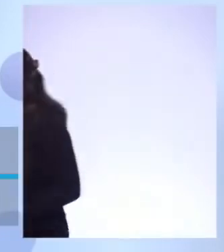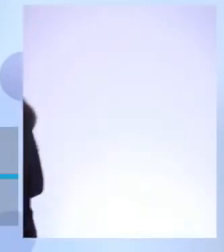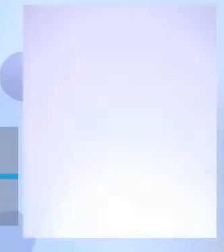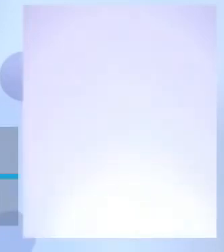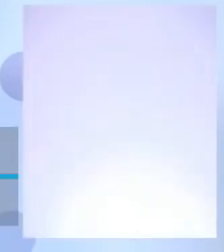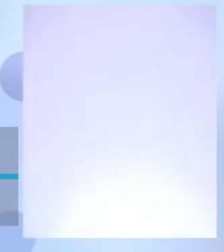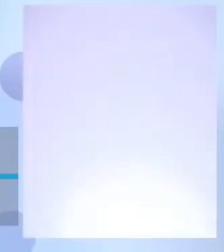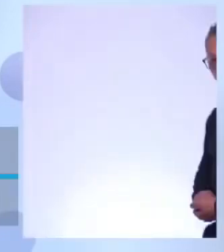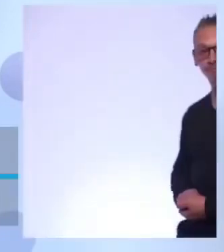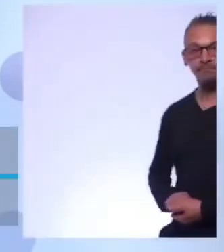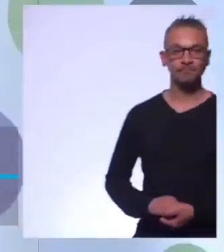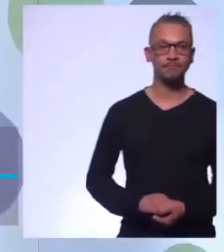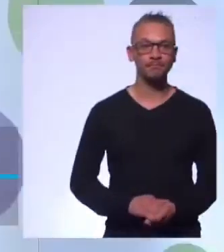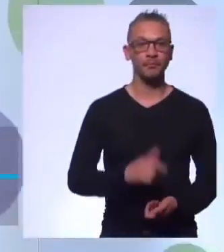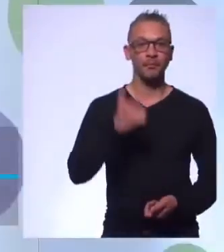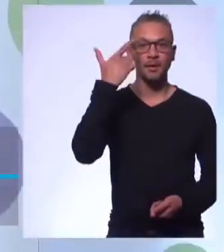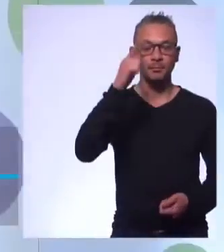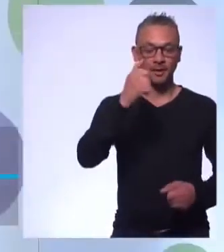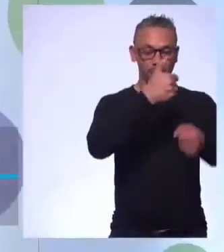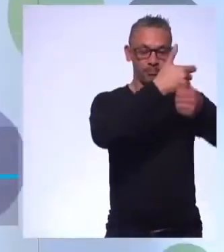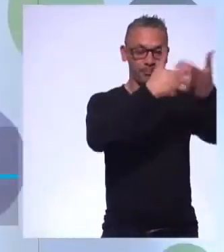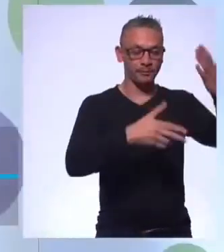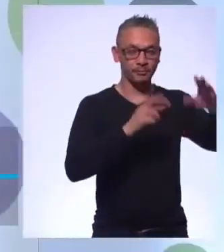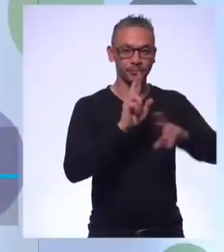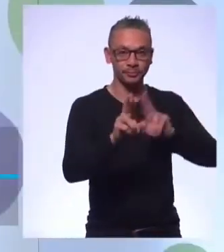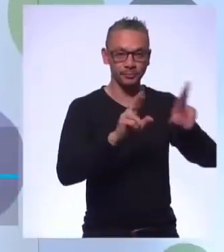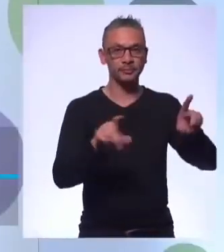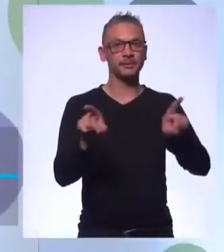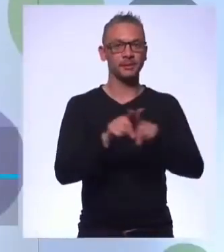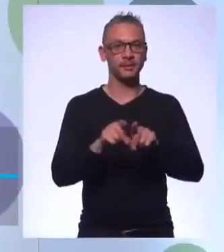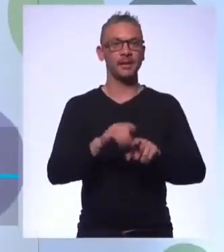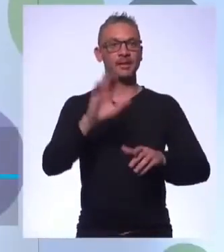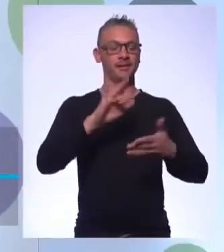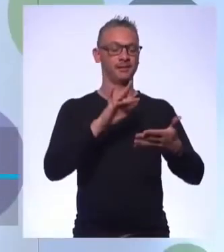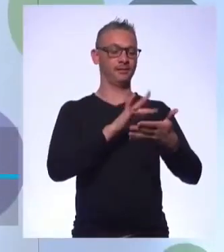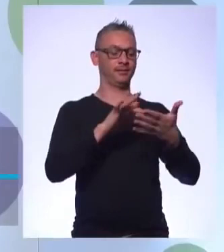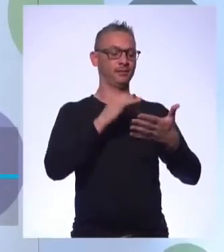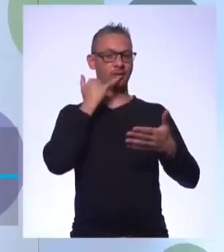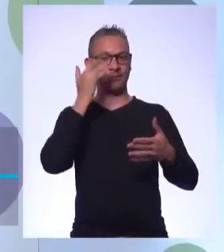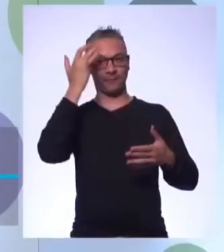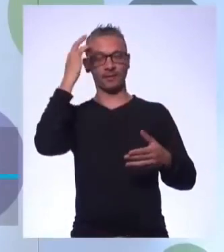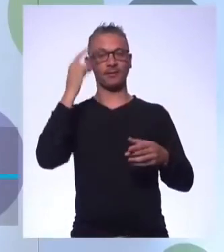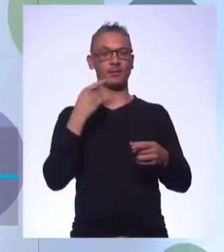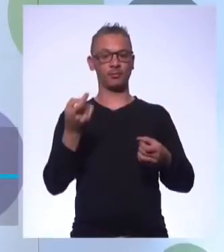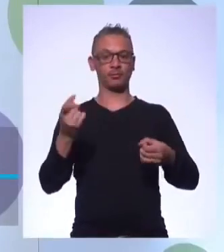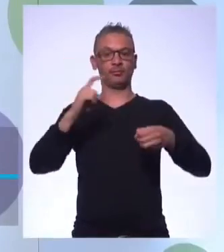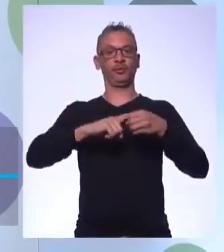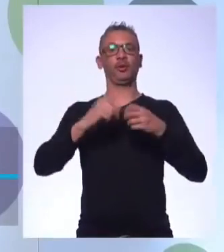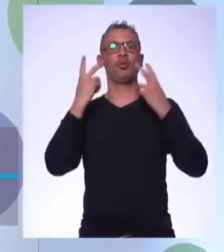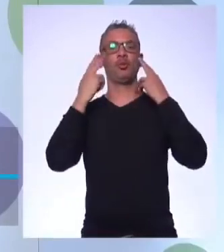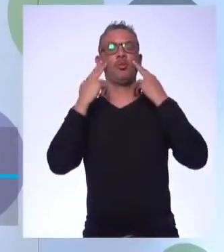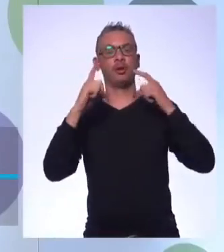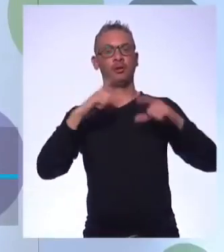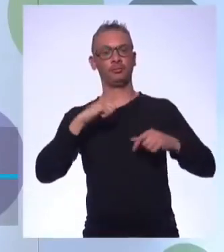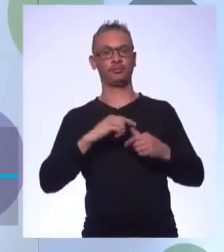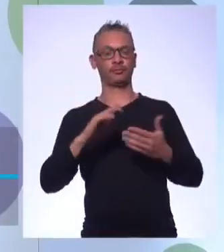isso. Tem mais aí? Vamos lá, deixa eu tentar bem pegar. Às vezes pelo celular é mais Se fácil restabelecer. Vários alunos aqui no chat,